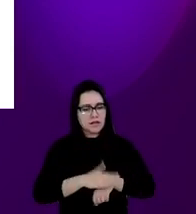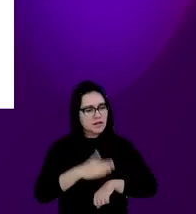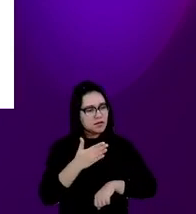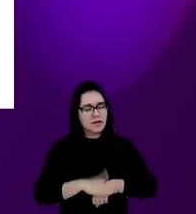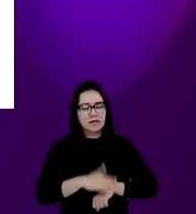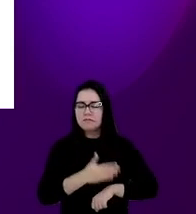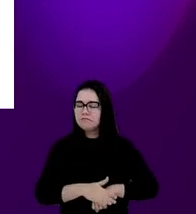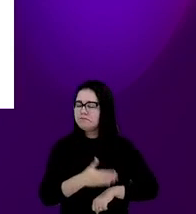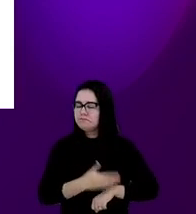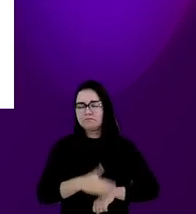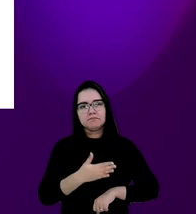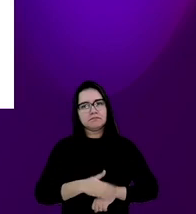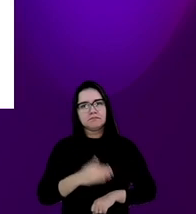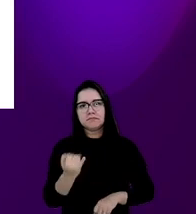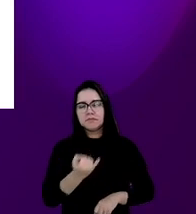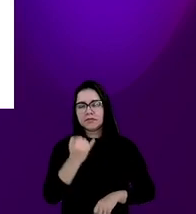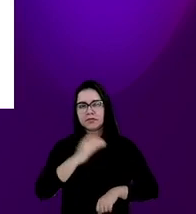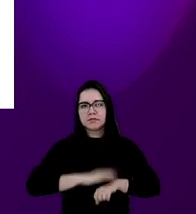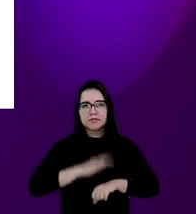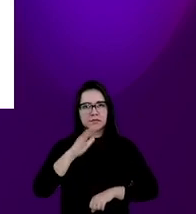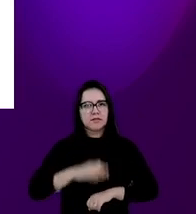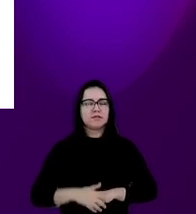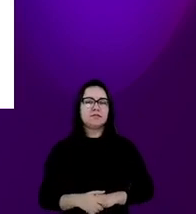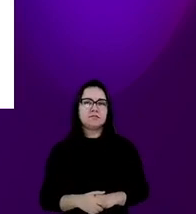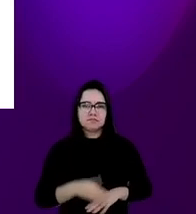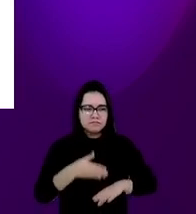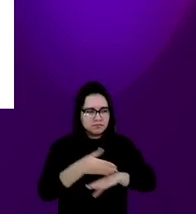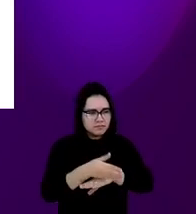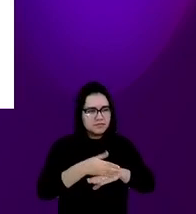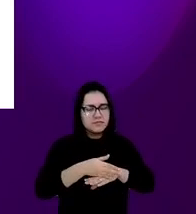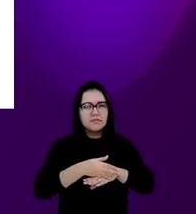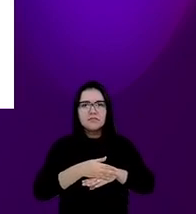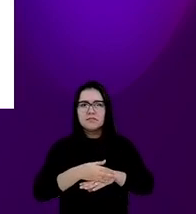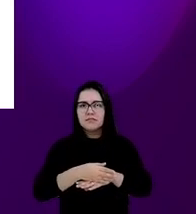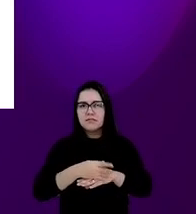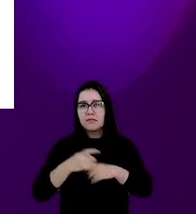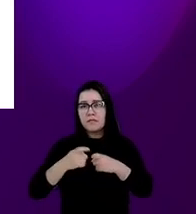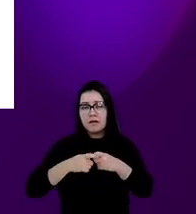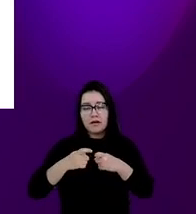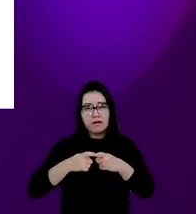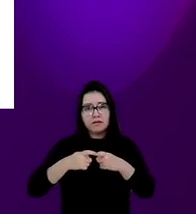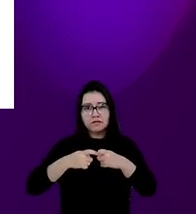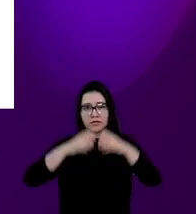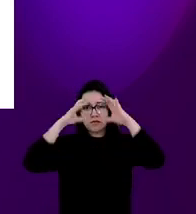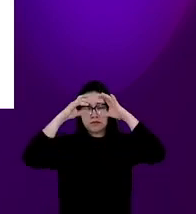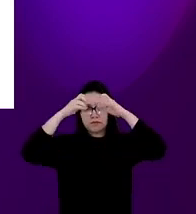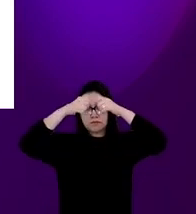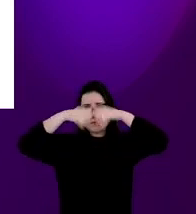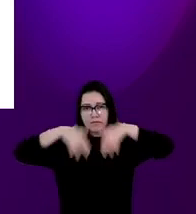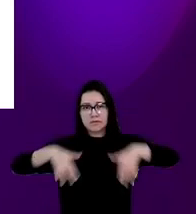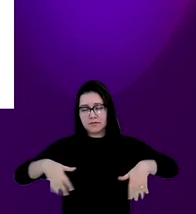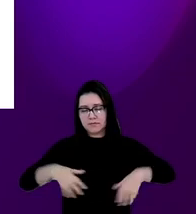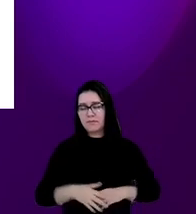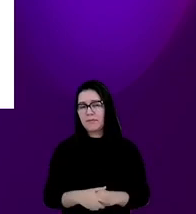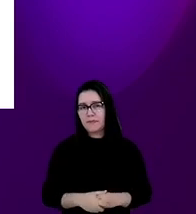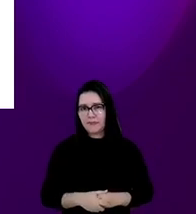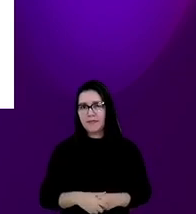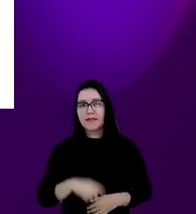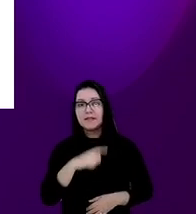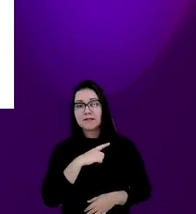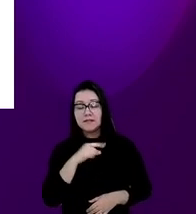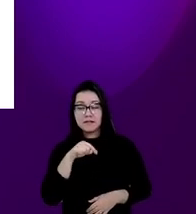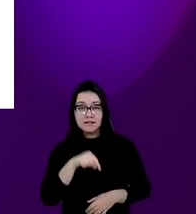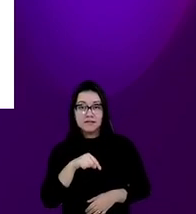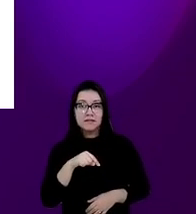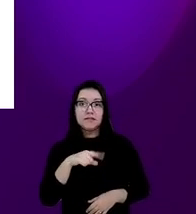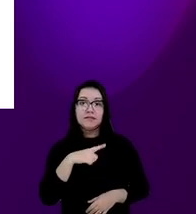treinamento, treinamento e treinamento, envolvimento dos neurologistas, do pessoal de terapia intensiva. Na clínica, os pontos de cuidado estão a